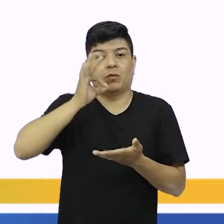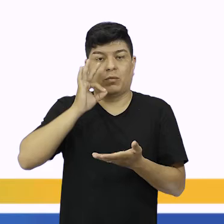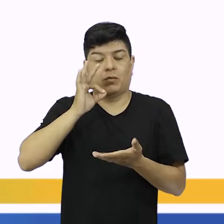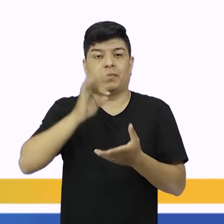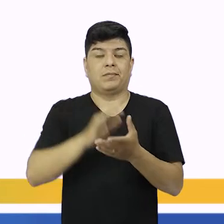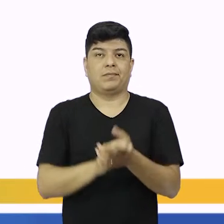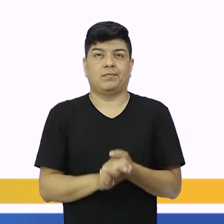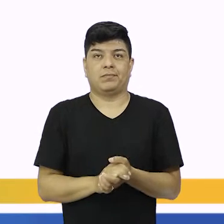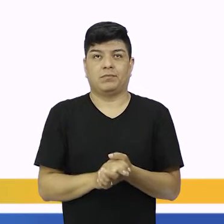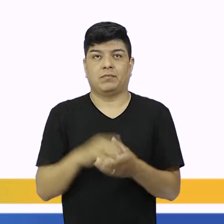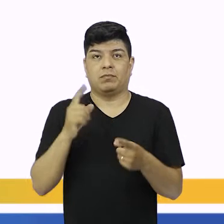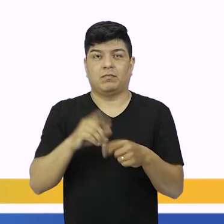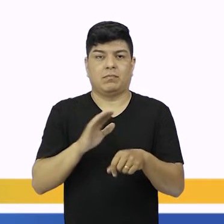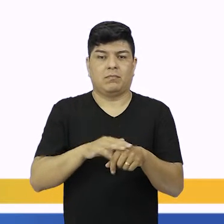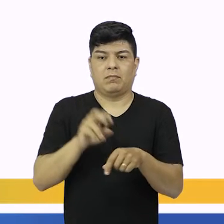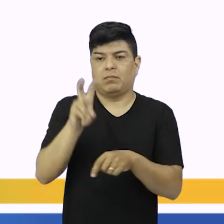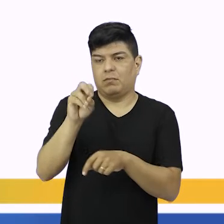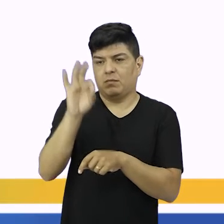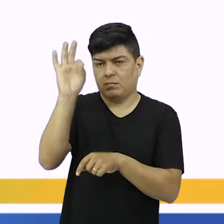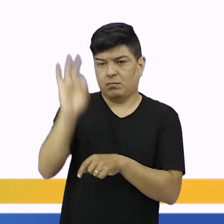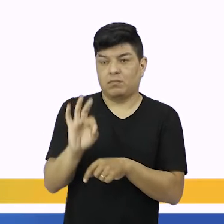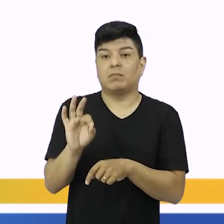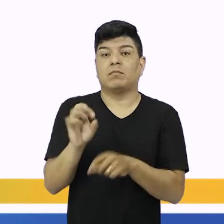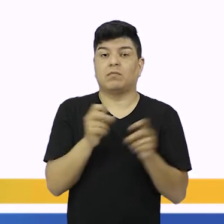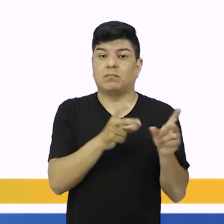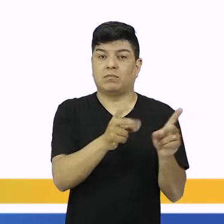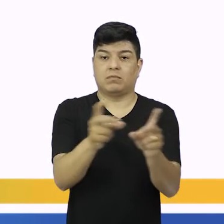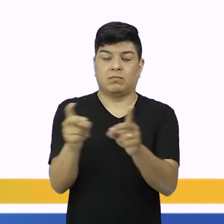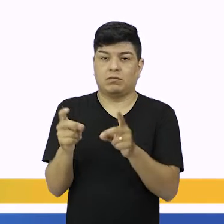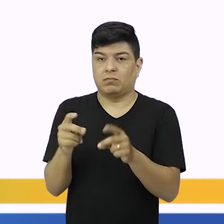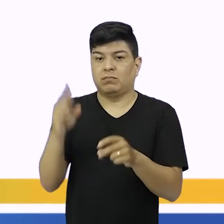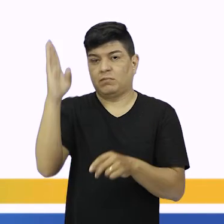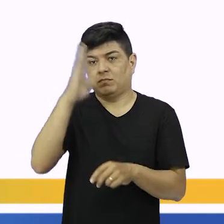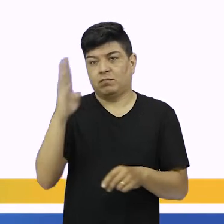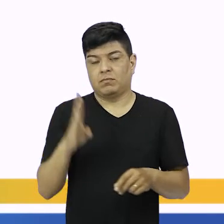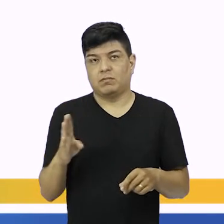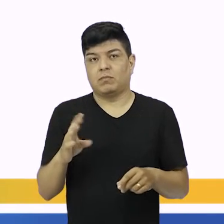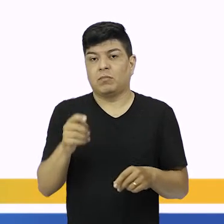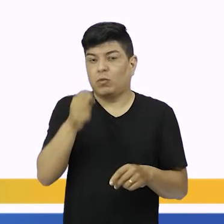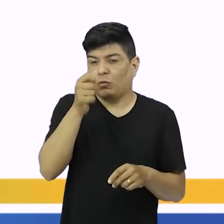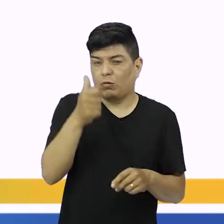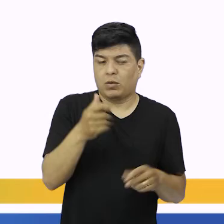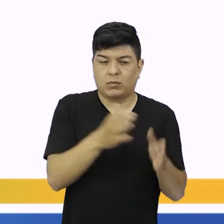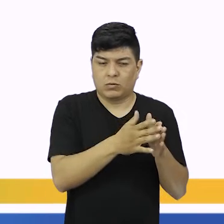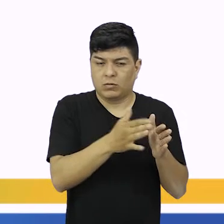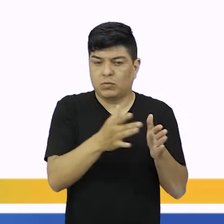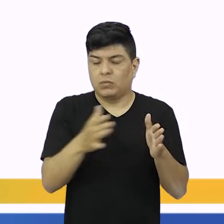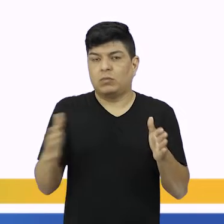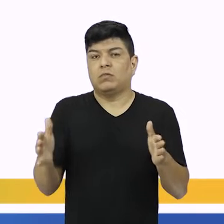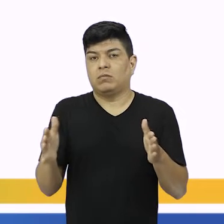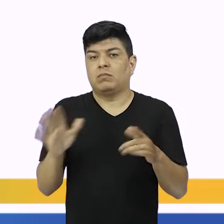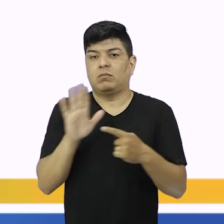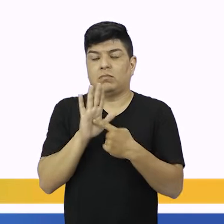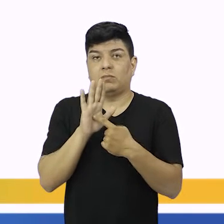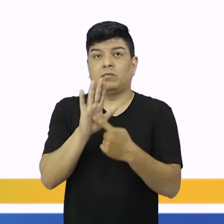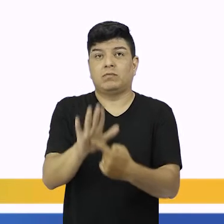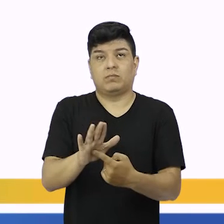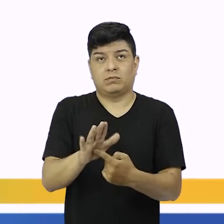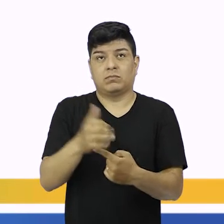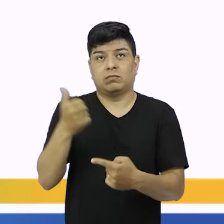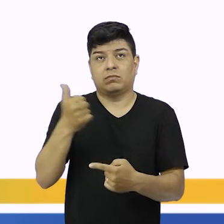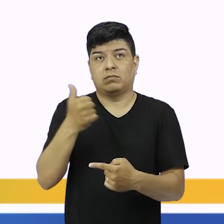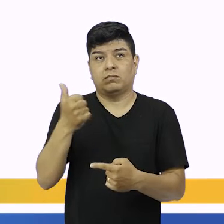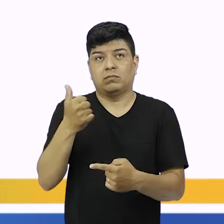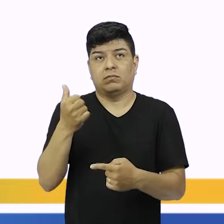ele vai representar em média mais de 50% do valor das exportações brasileiras durante quase todo o período aí correspondente à